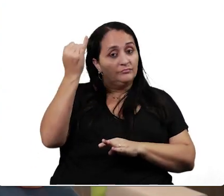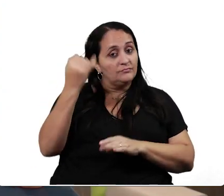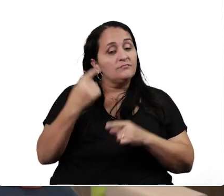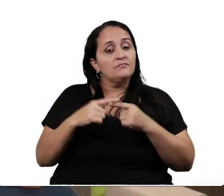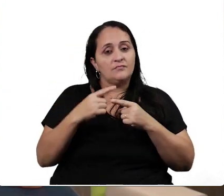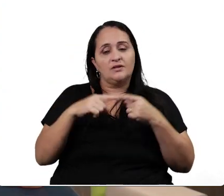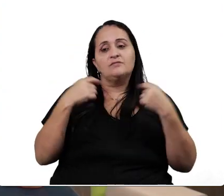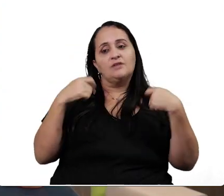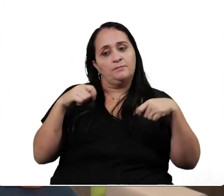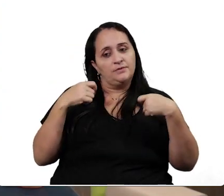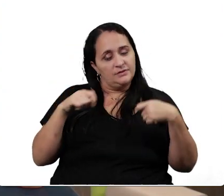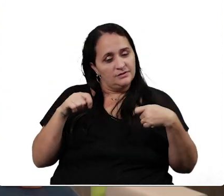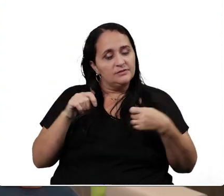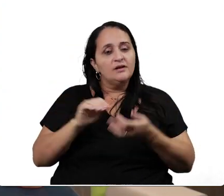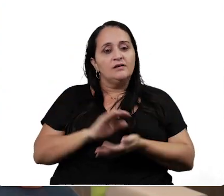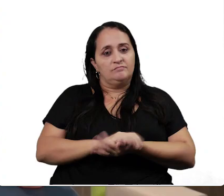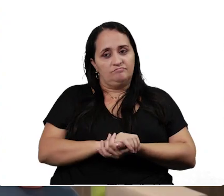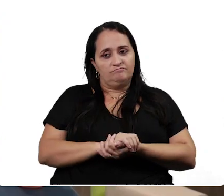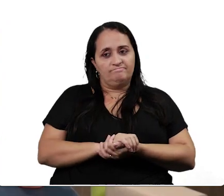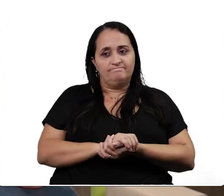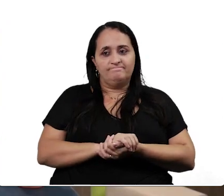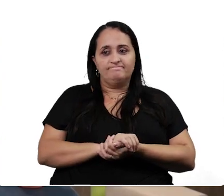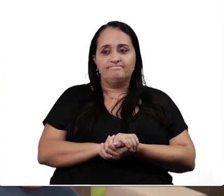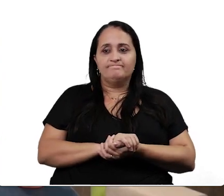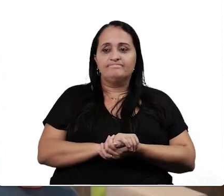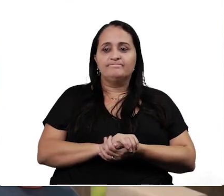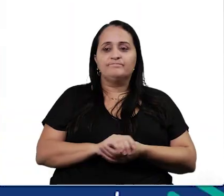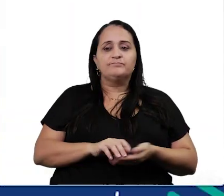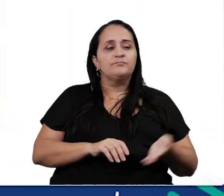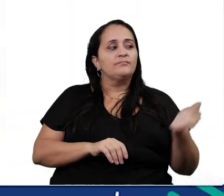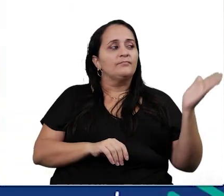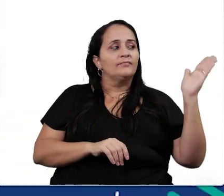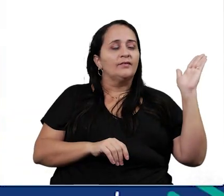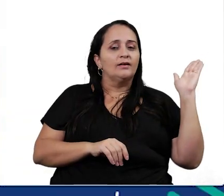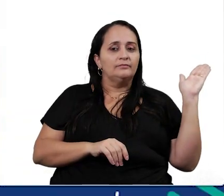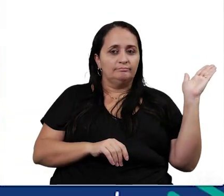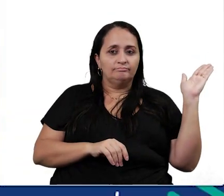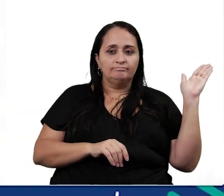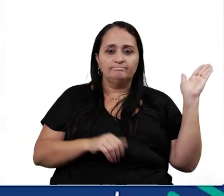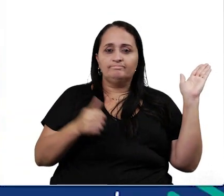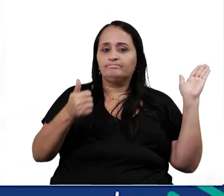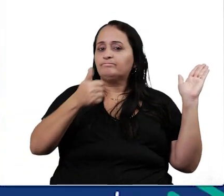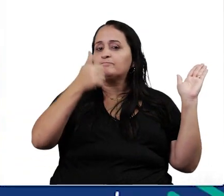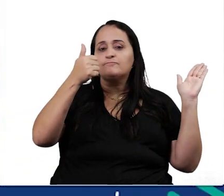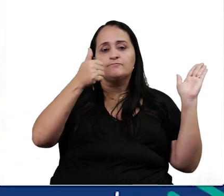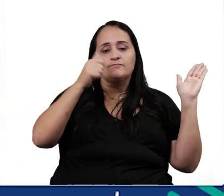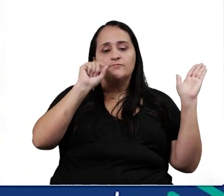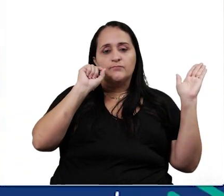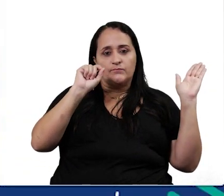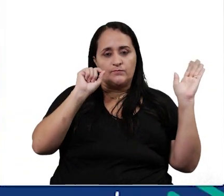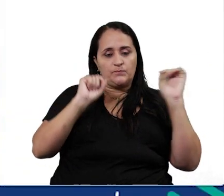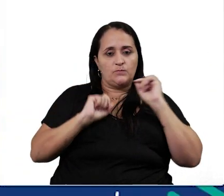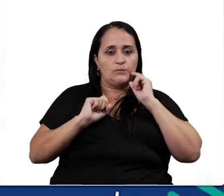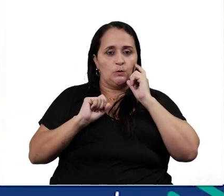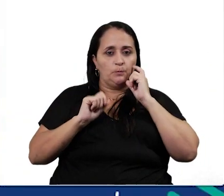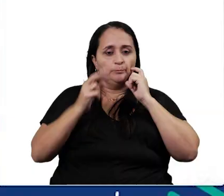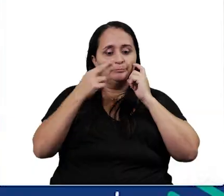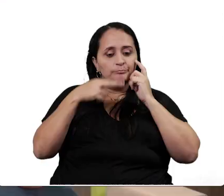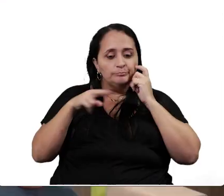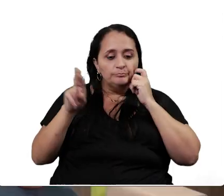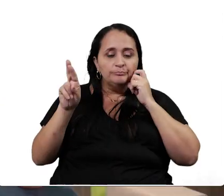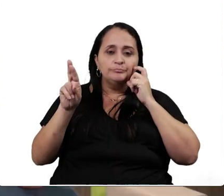vamos precisar desses recursos, tá bom? Então, essa é a nossa primeira parte da